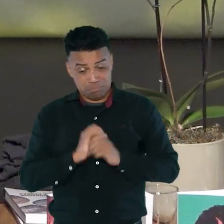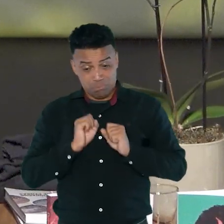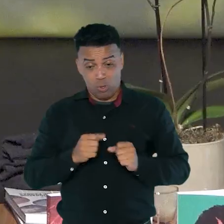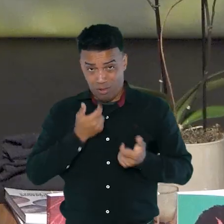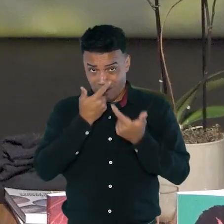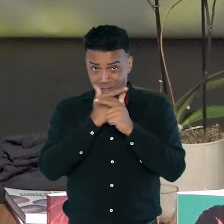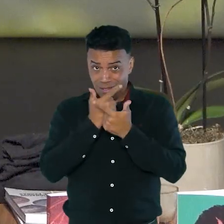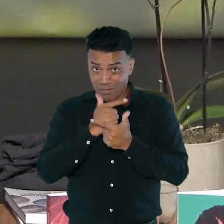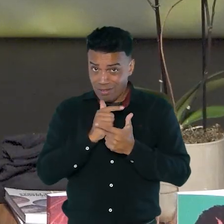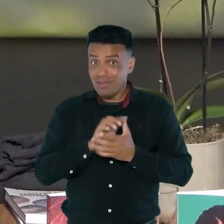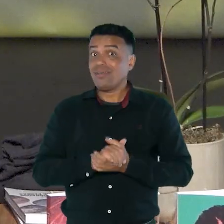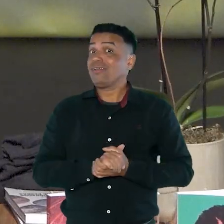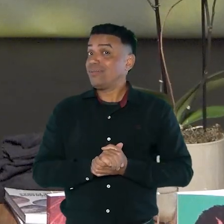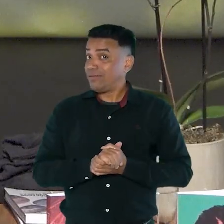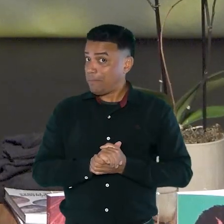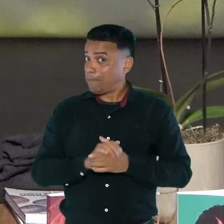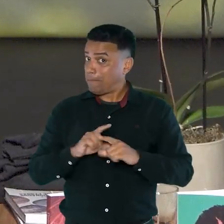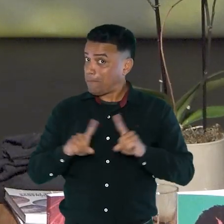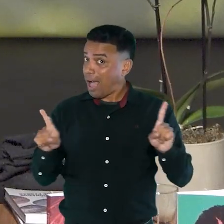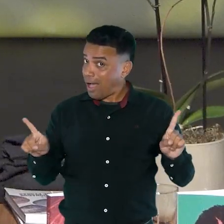Pode rir, mas não desacredita não.